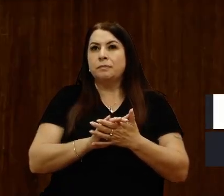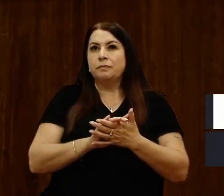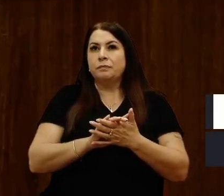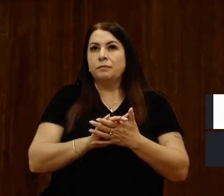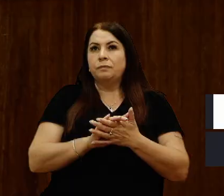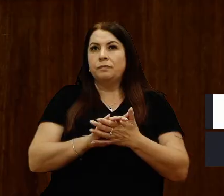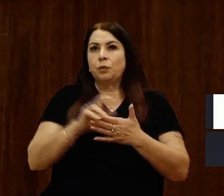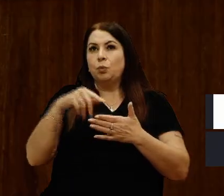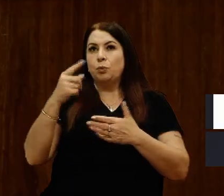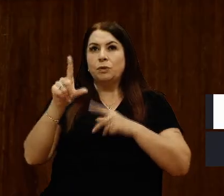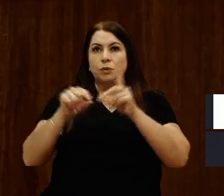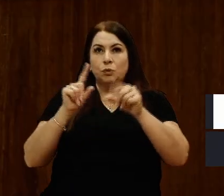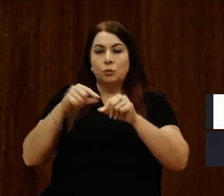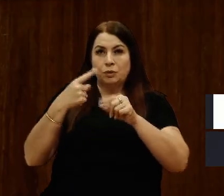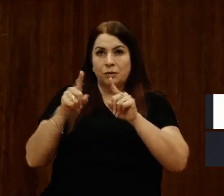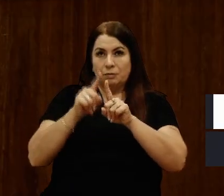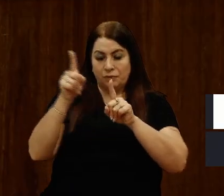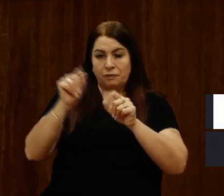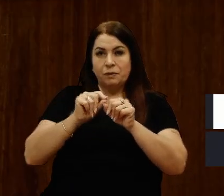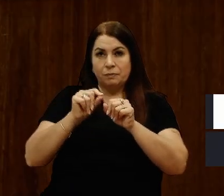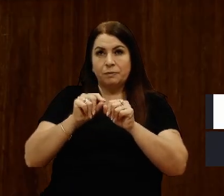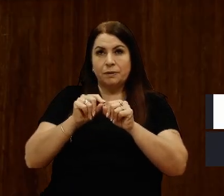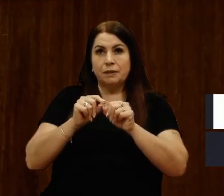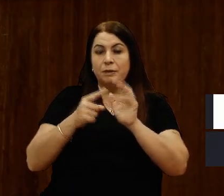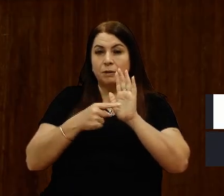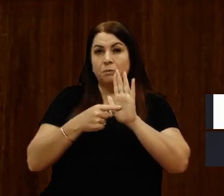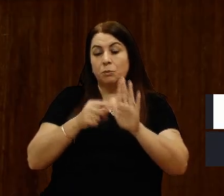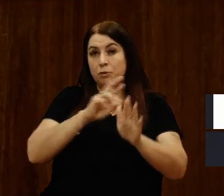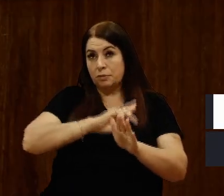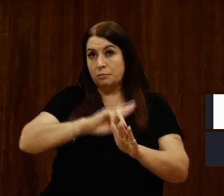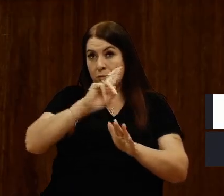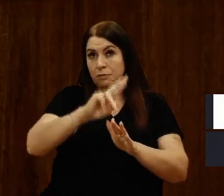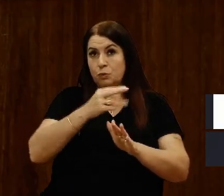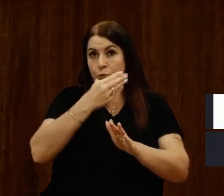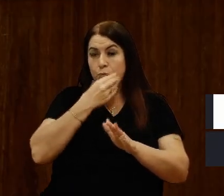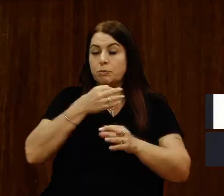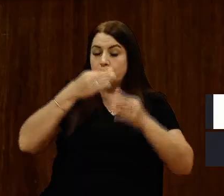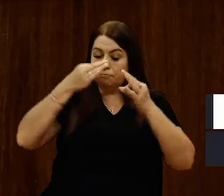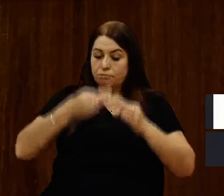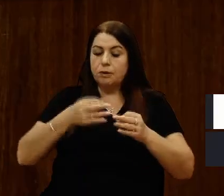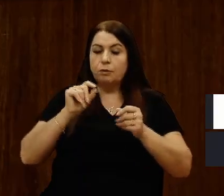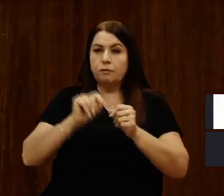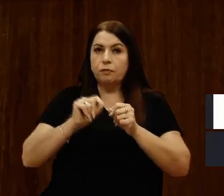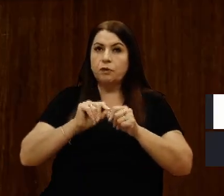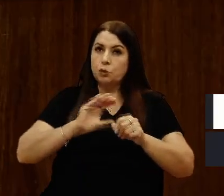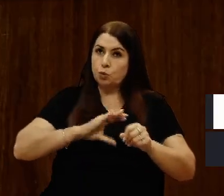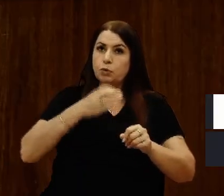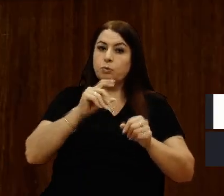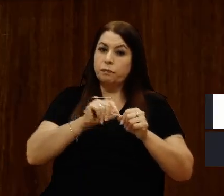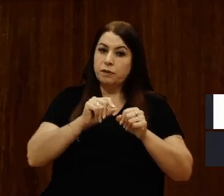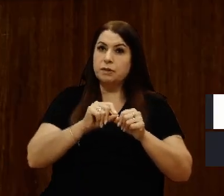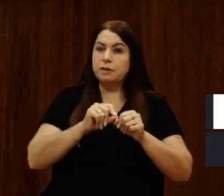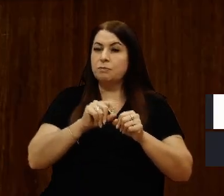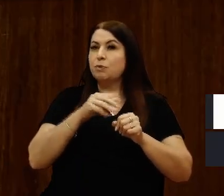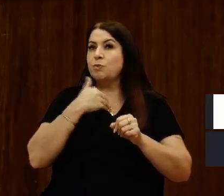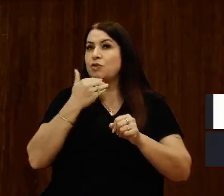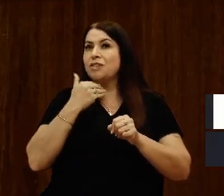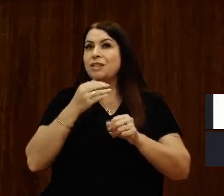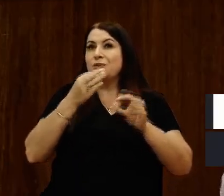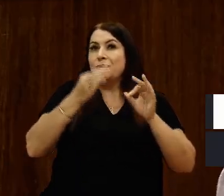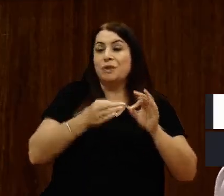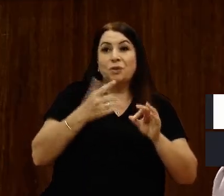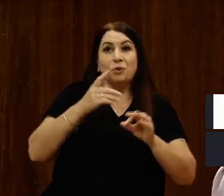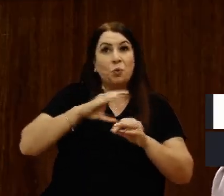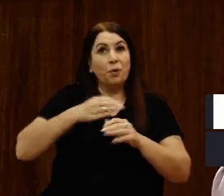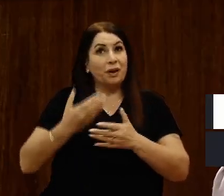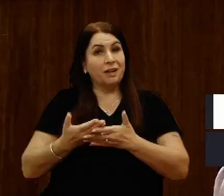do que outras alterações promovidas pelo senhor, representam que o senhor é um homem convicto do que faz e tem coragem para fazer. Porque não adianta ter convicção e não ter